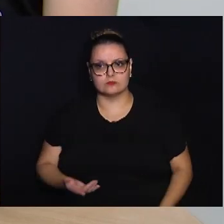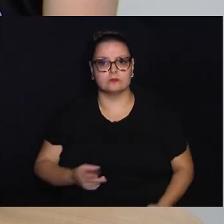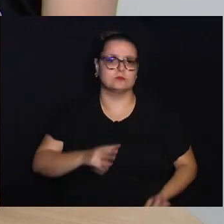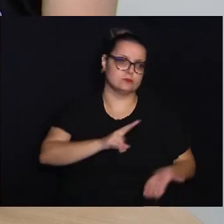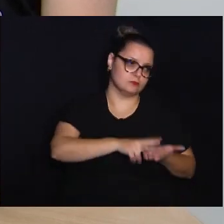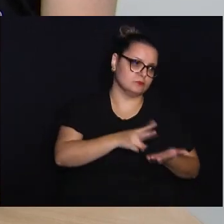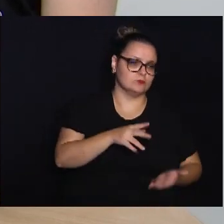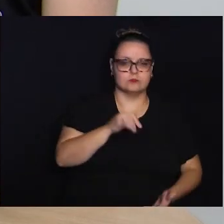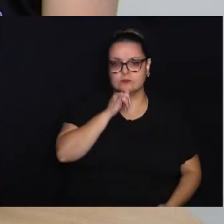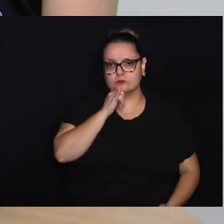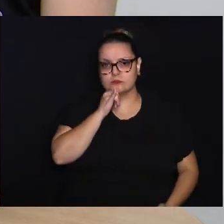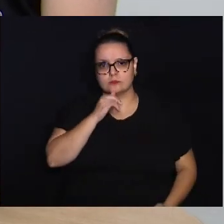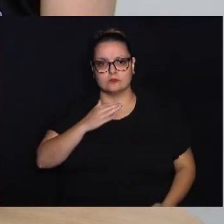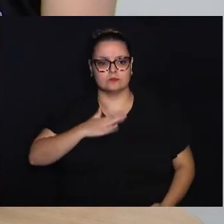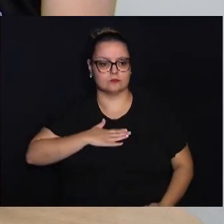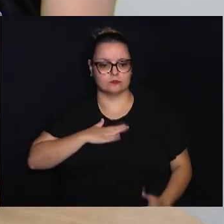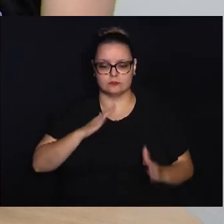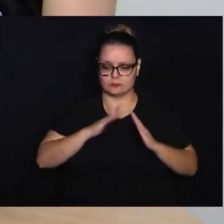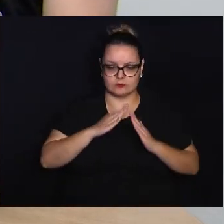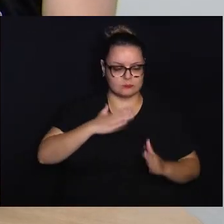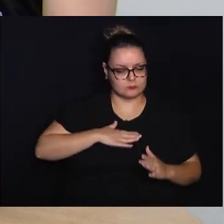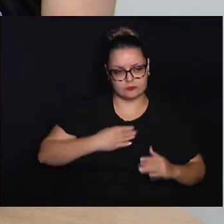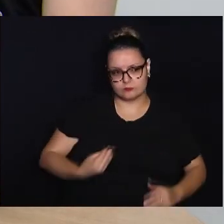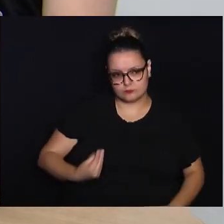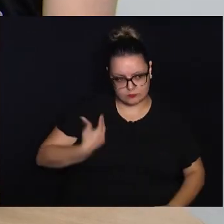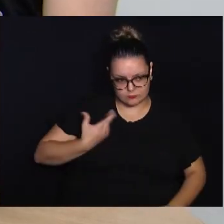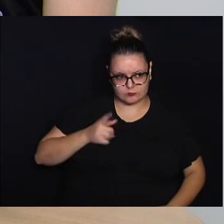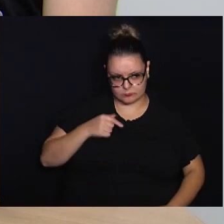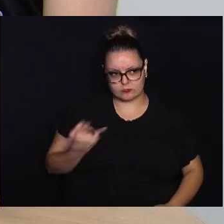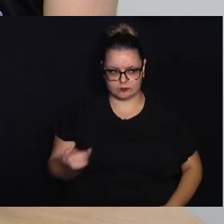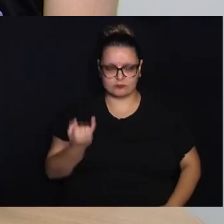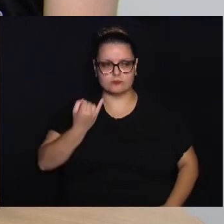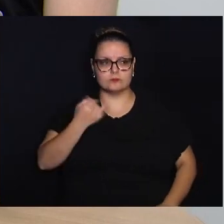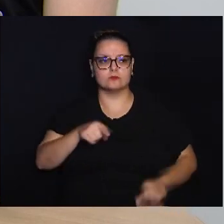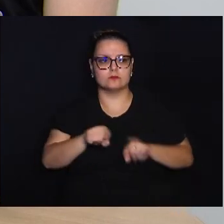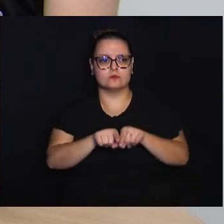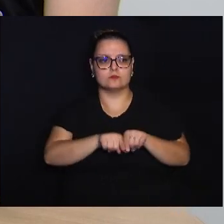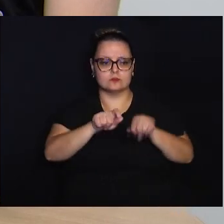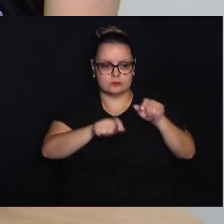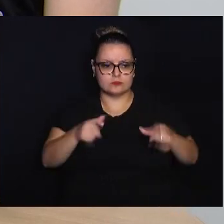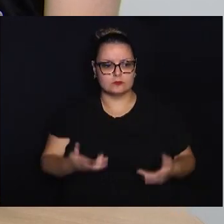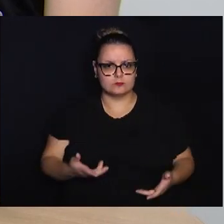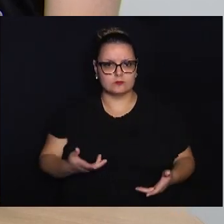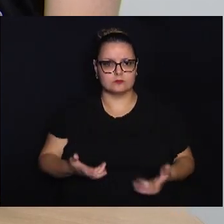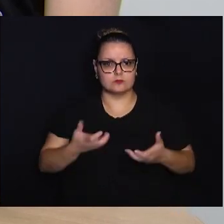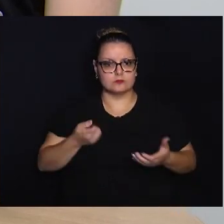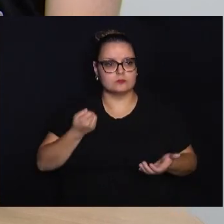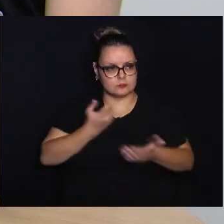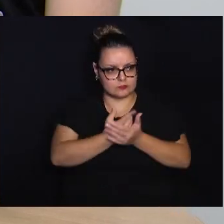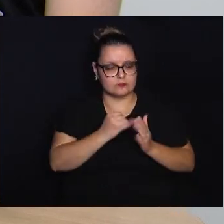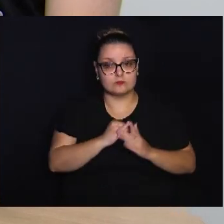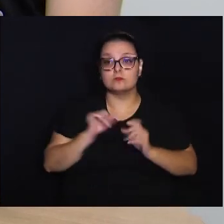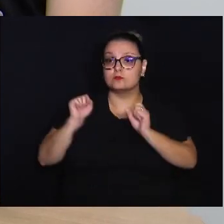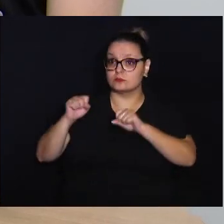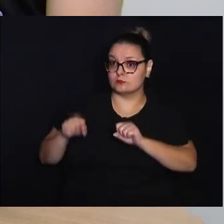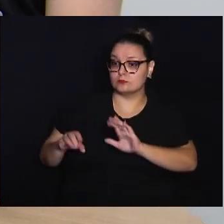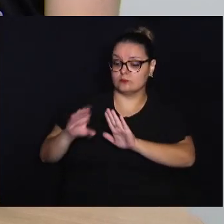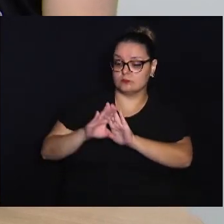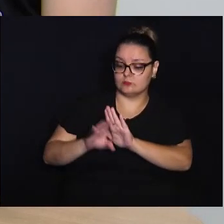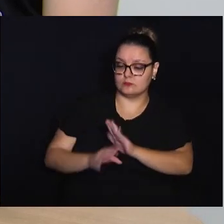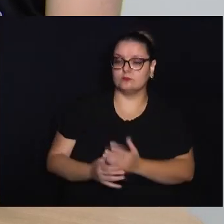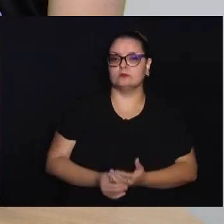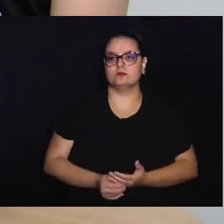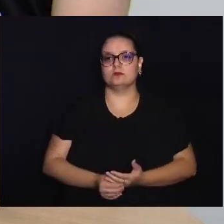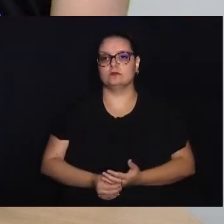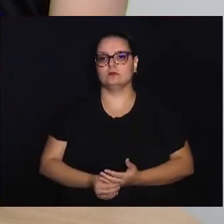com condições mais vantajosas, por exemplo, o programa Minha Casa Minha Vida, é interessante também para a pessoa que quer adquirir um imóvel? Isso,